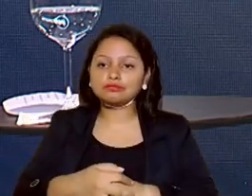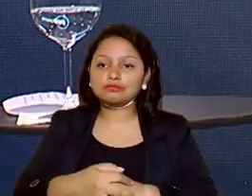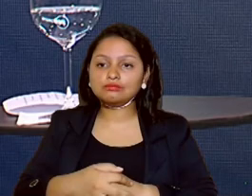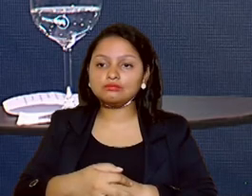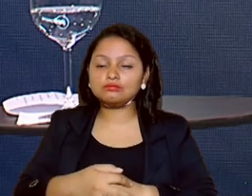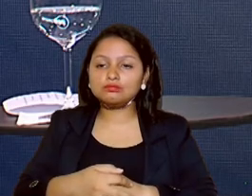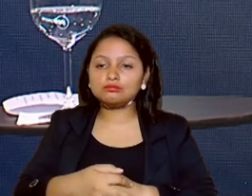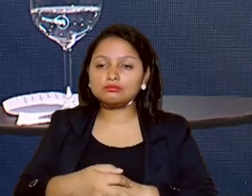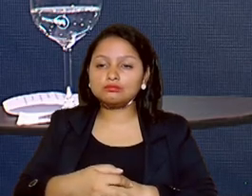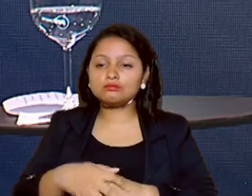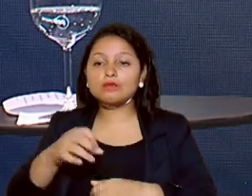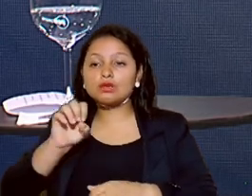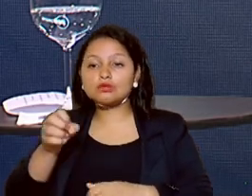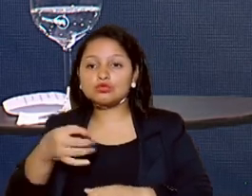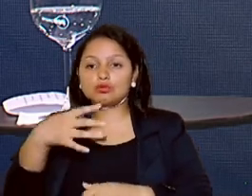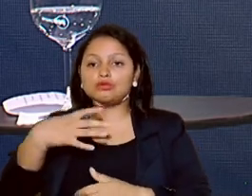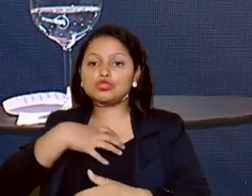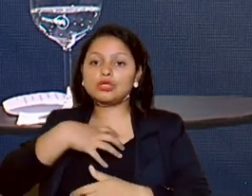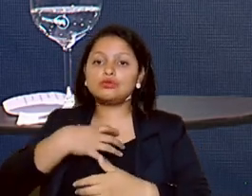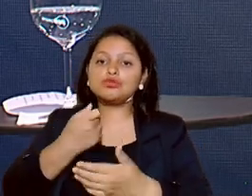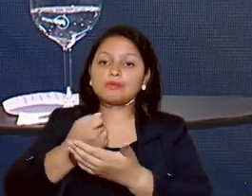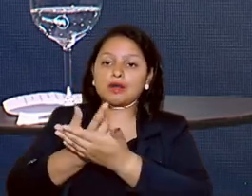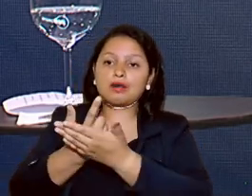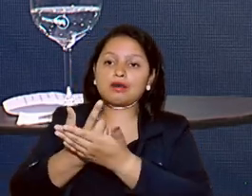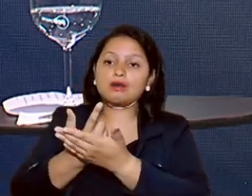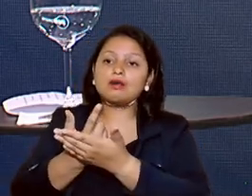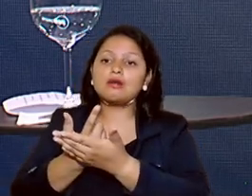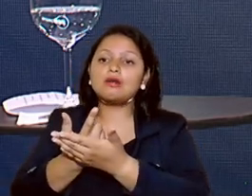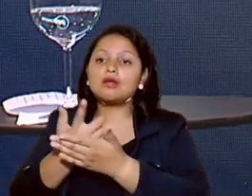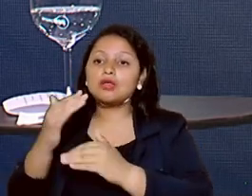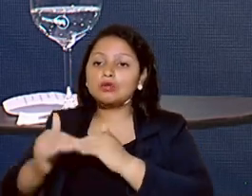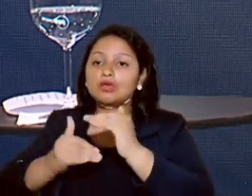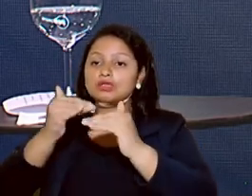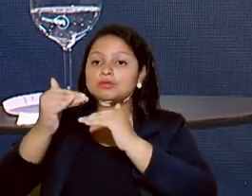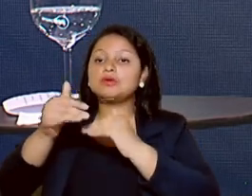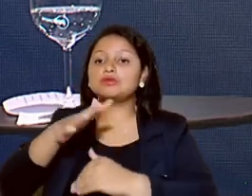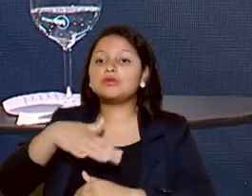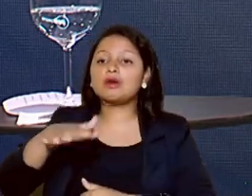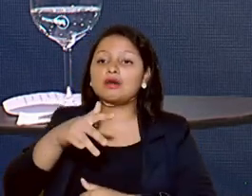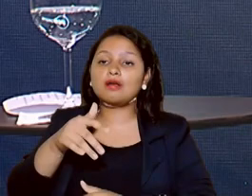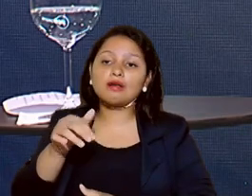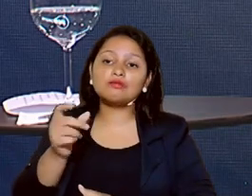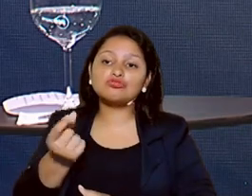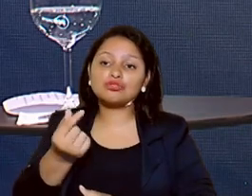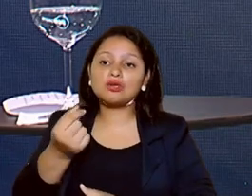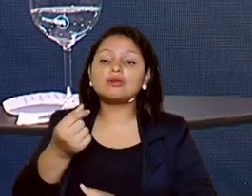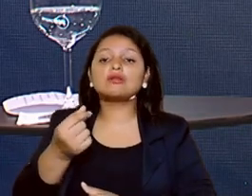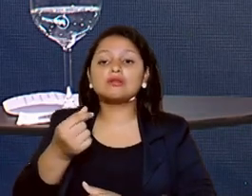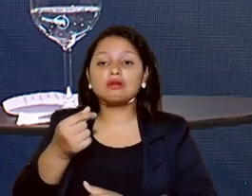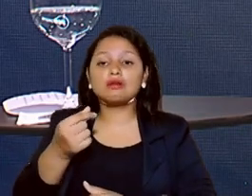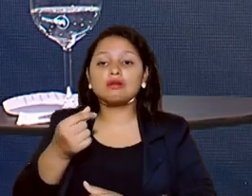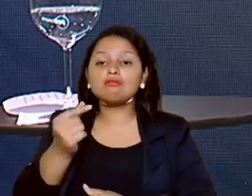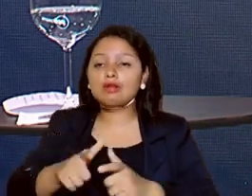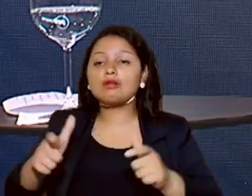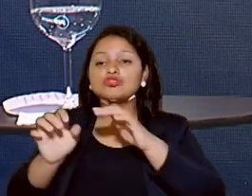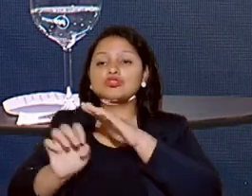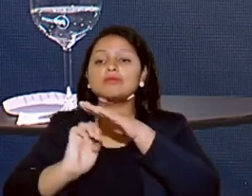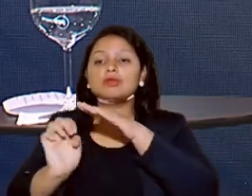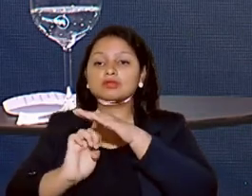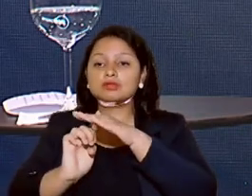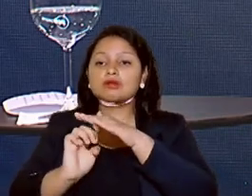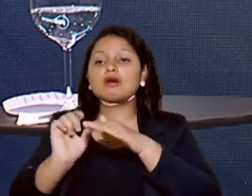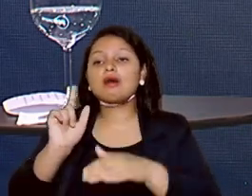estruturas novas de meios de pagamento e crédito e o crescimento do setor real inclusive na grande indústria agora é um processo